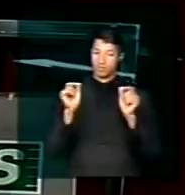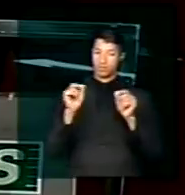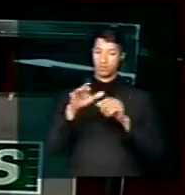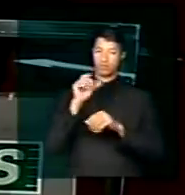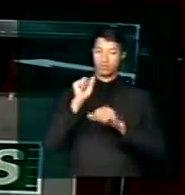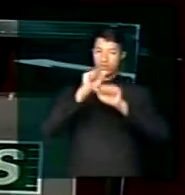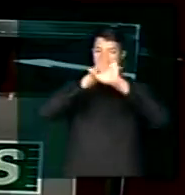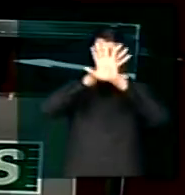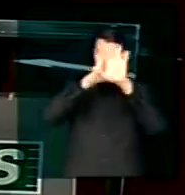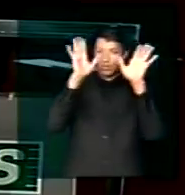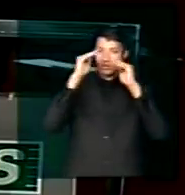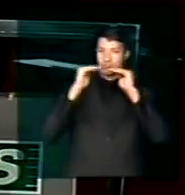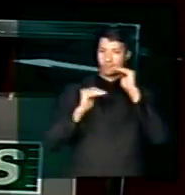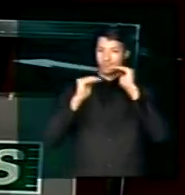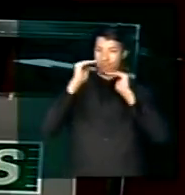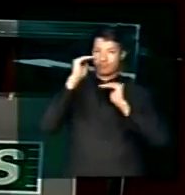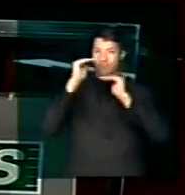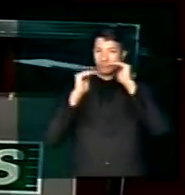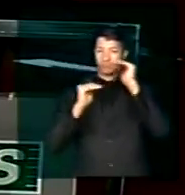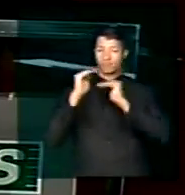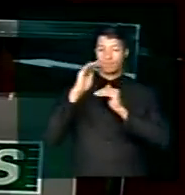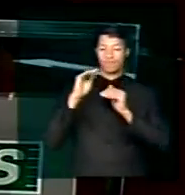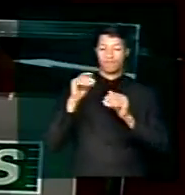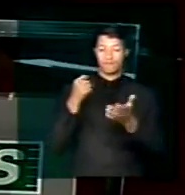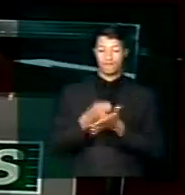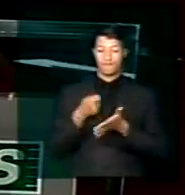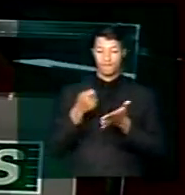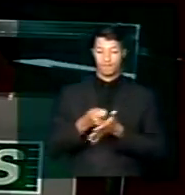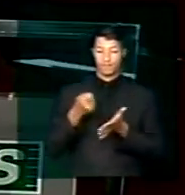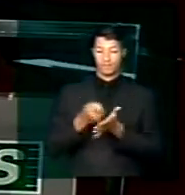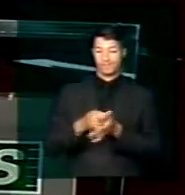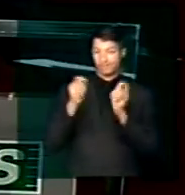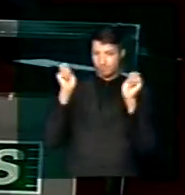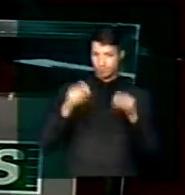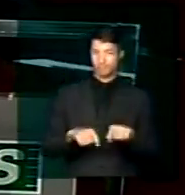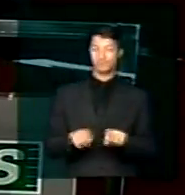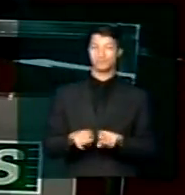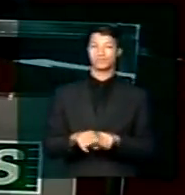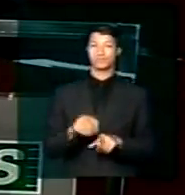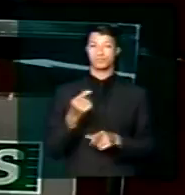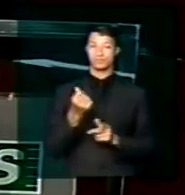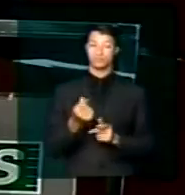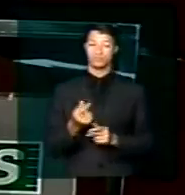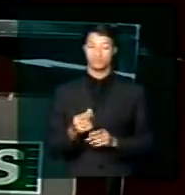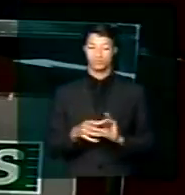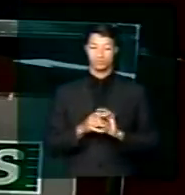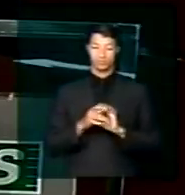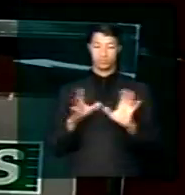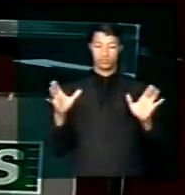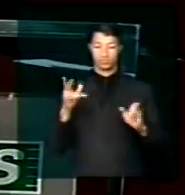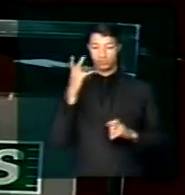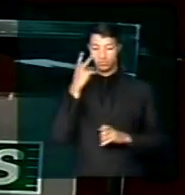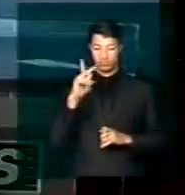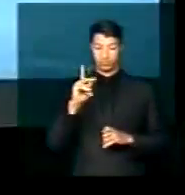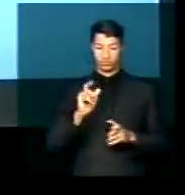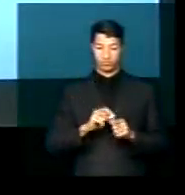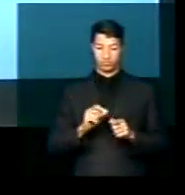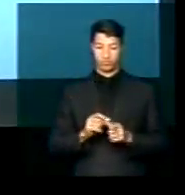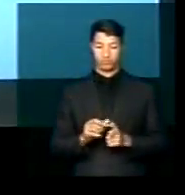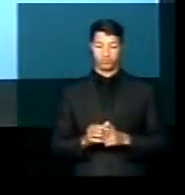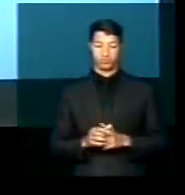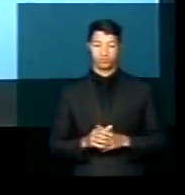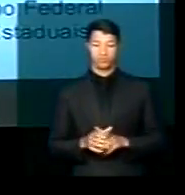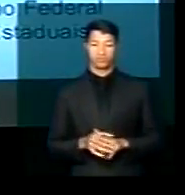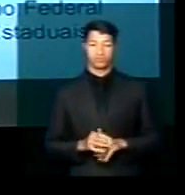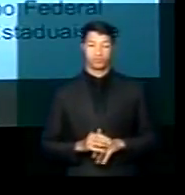buscando claramente um equilíbrio entre as obrigações e competência e os recursos disponíveis para fazê-lo. Pode